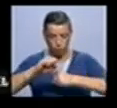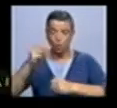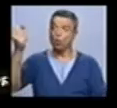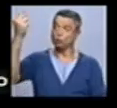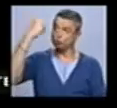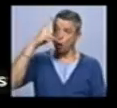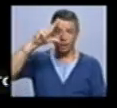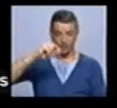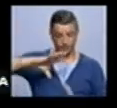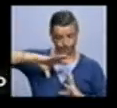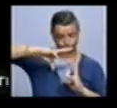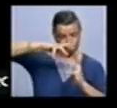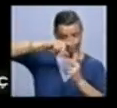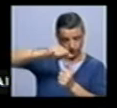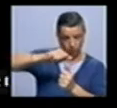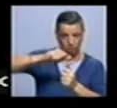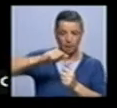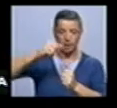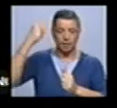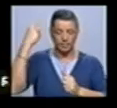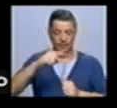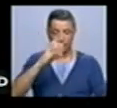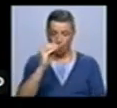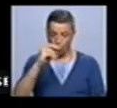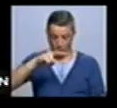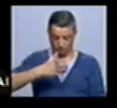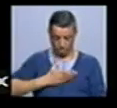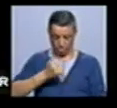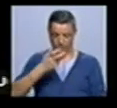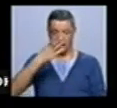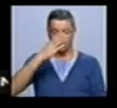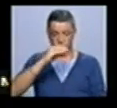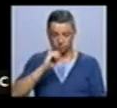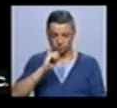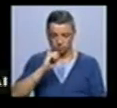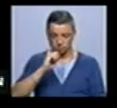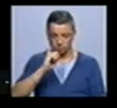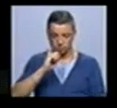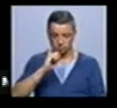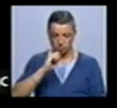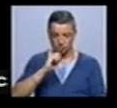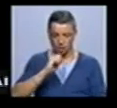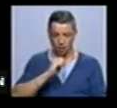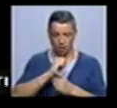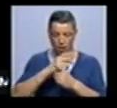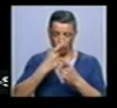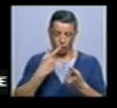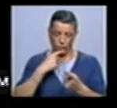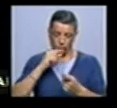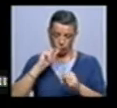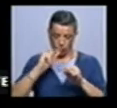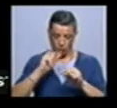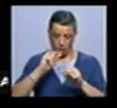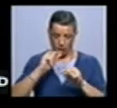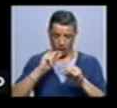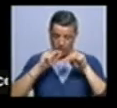planeta, tem que ter um tipo de ondas explicadas pela termodinâmica chamada ondas de Rossby. Nós encontramos